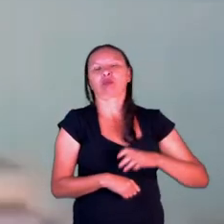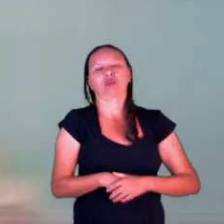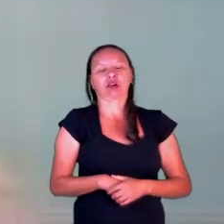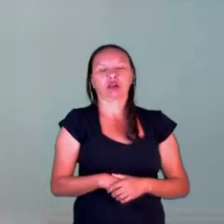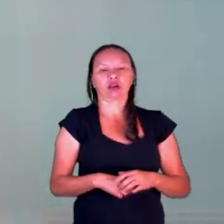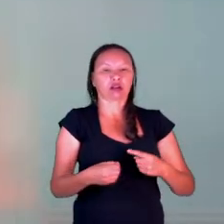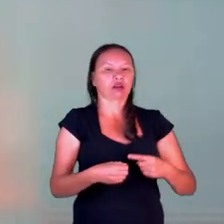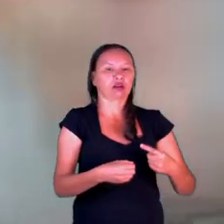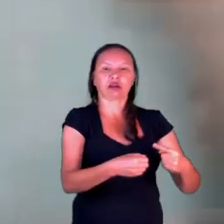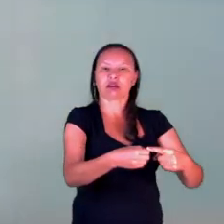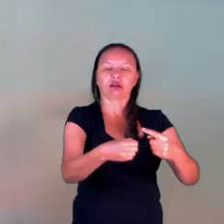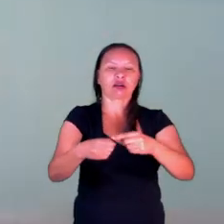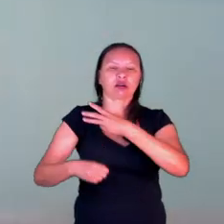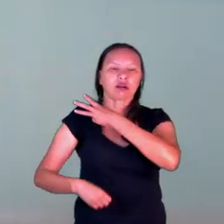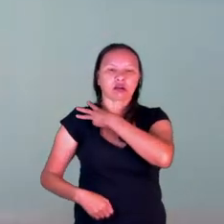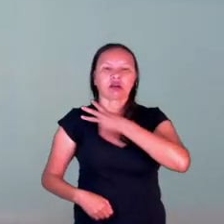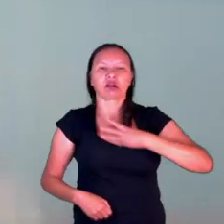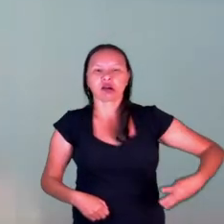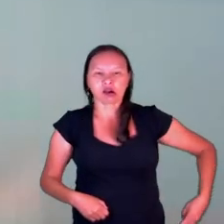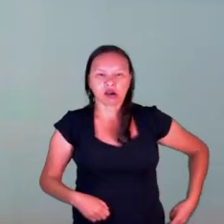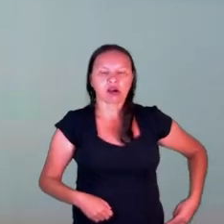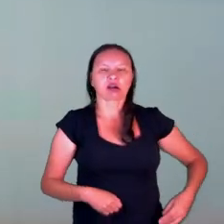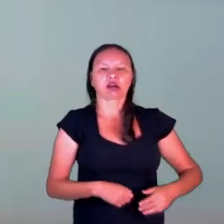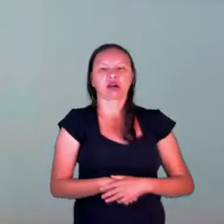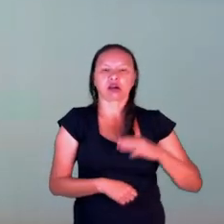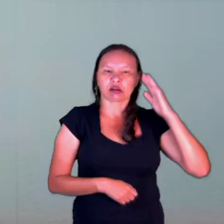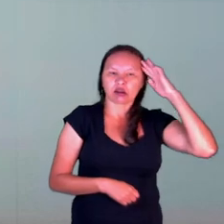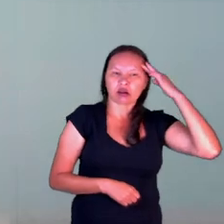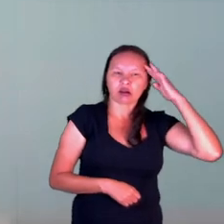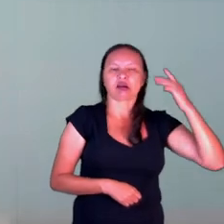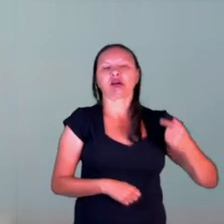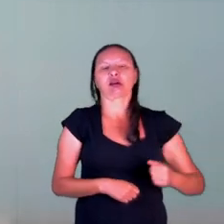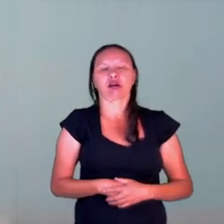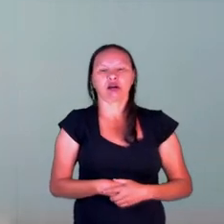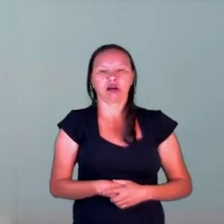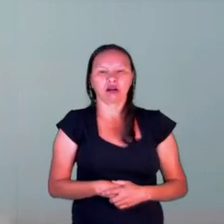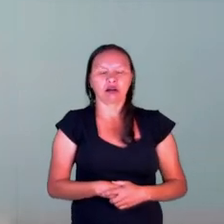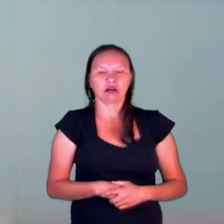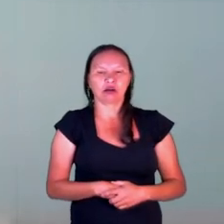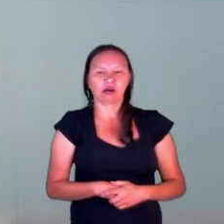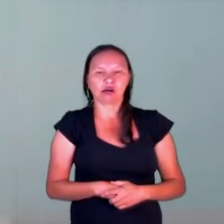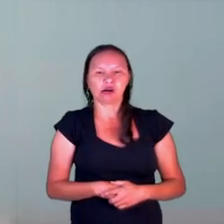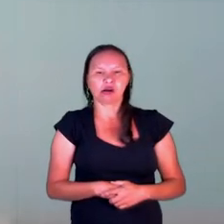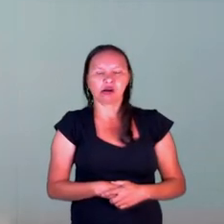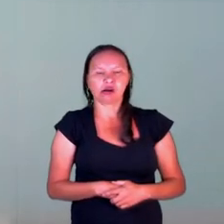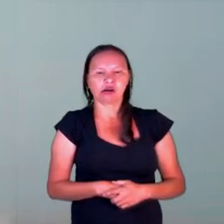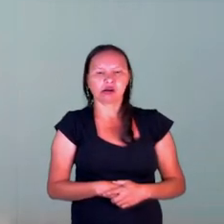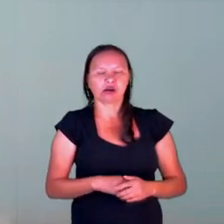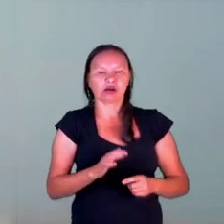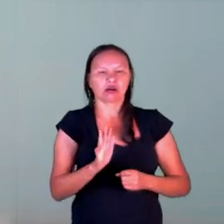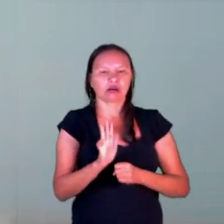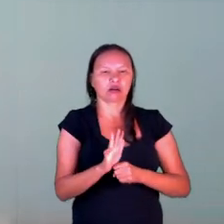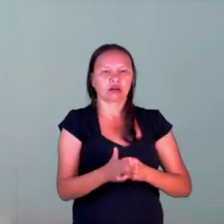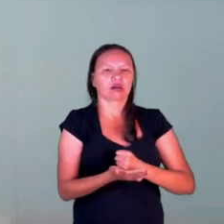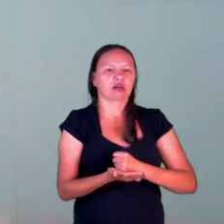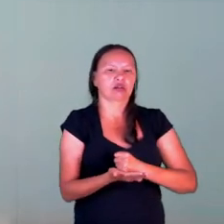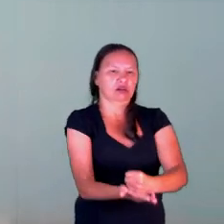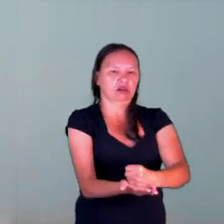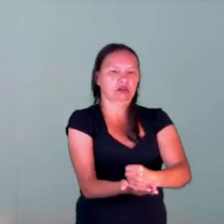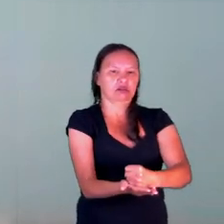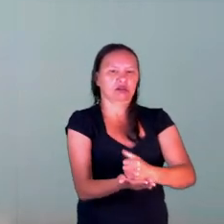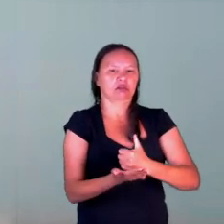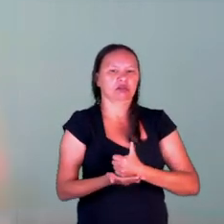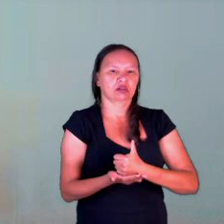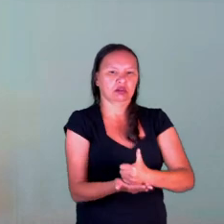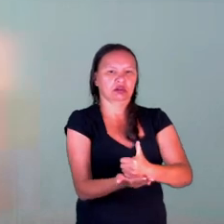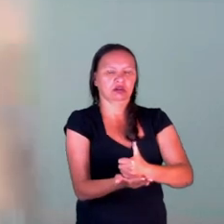então o cnp também poderia nos ajudar a pensar como eh eh ajudar a fluir isso como é que eu consigo